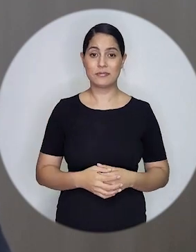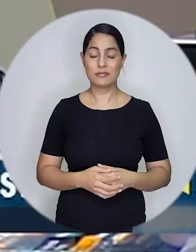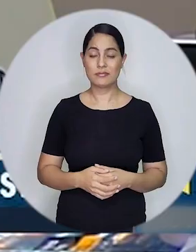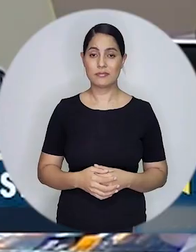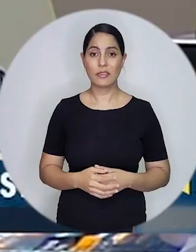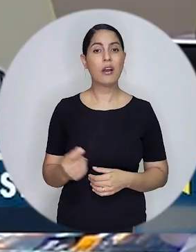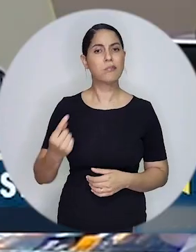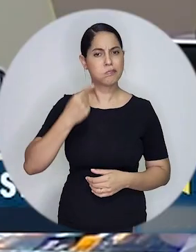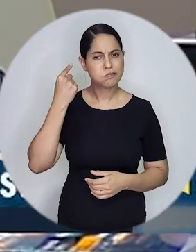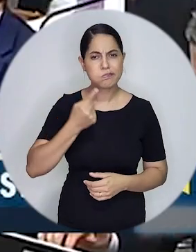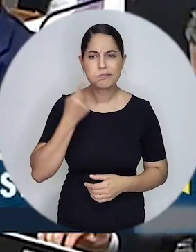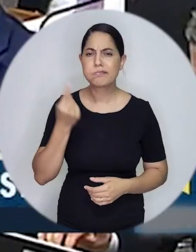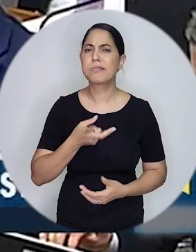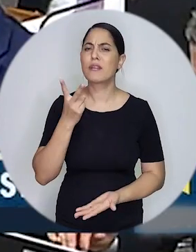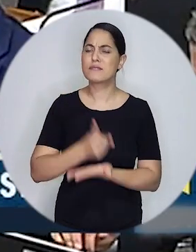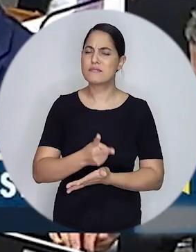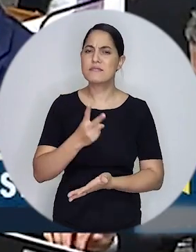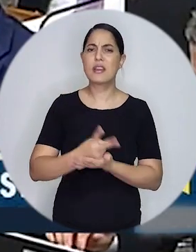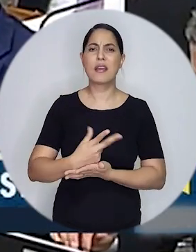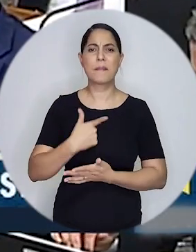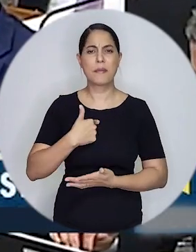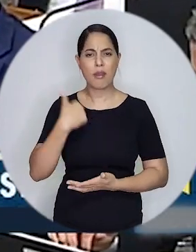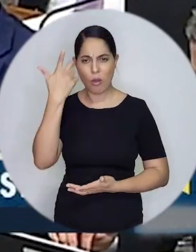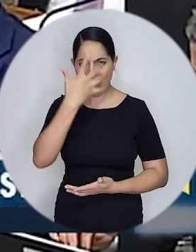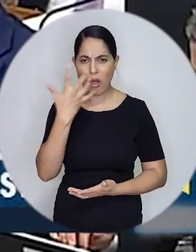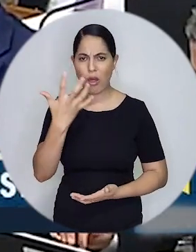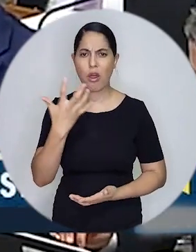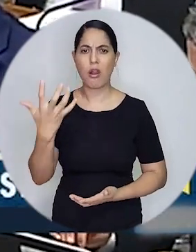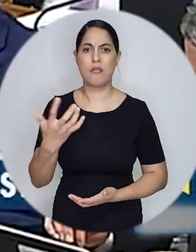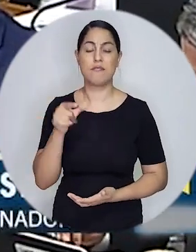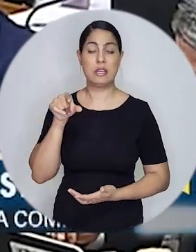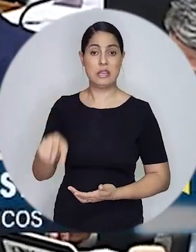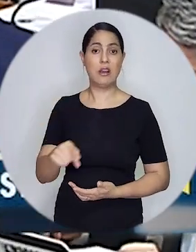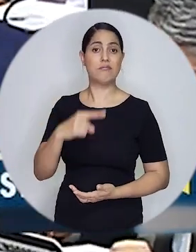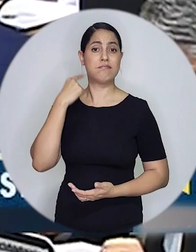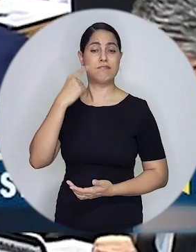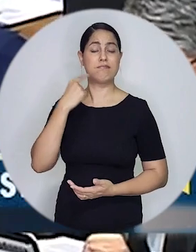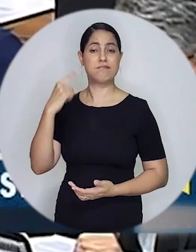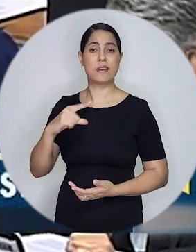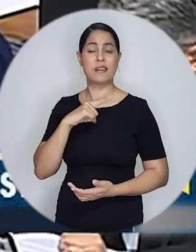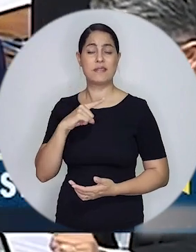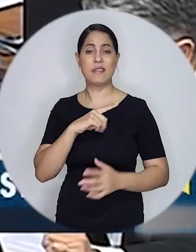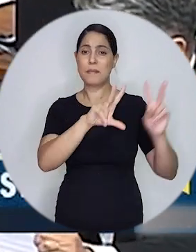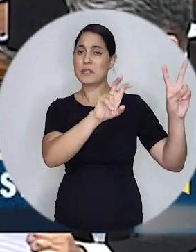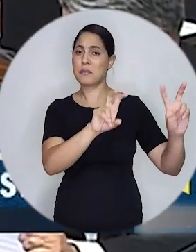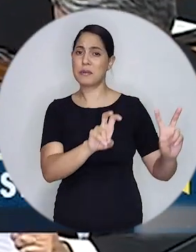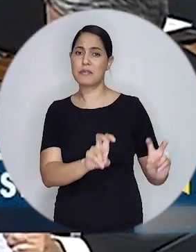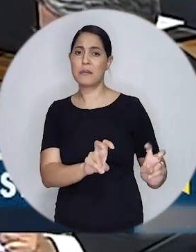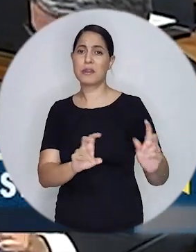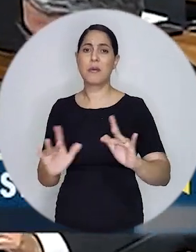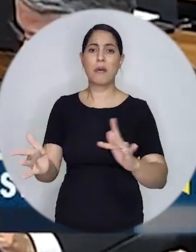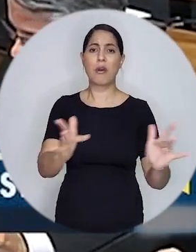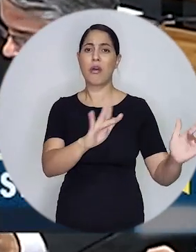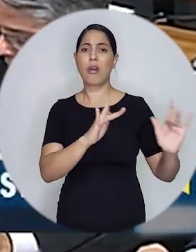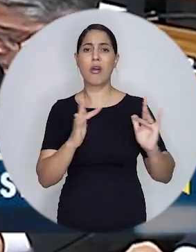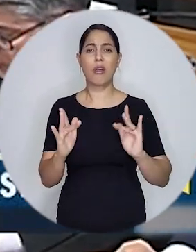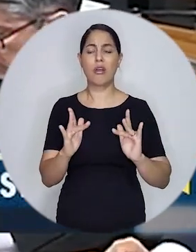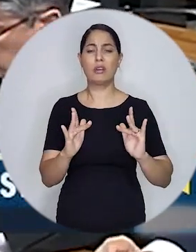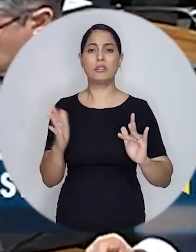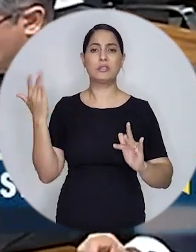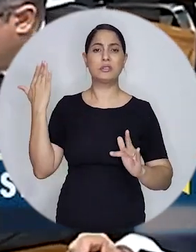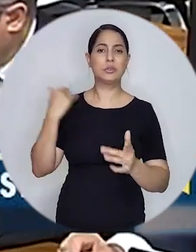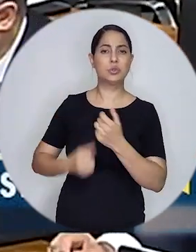ver. Foi a advocacia que sempre me fascinou e que sempre me ofereceu contato com inúmeros